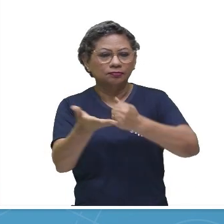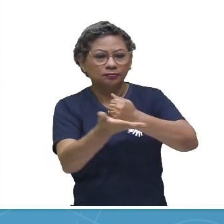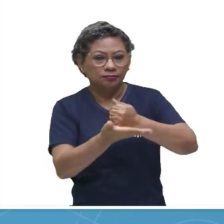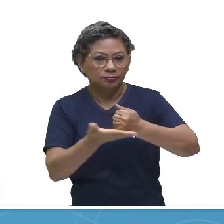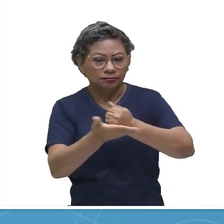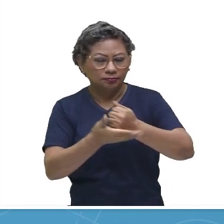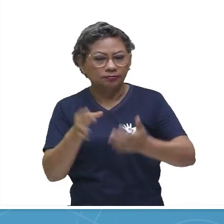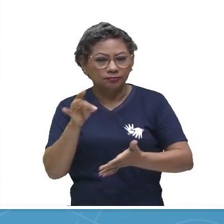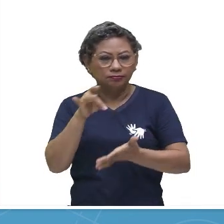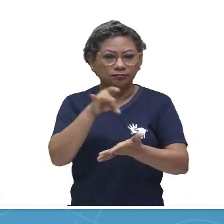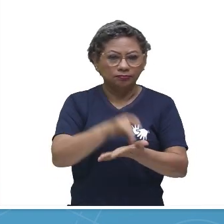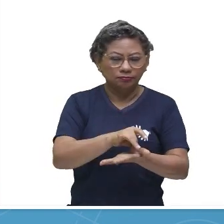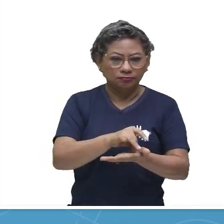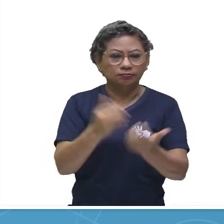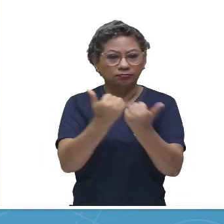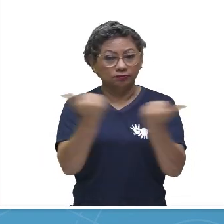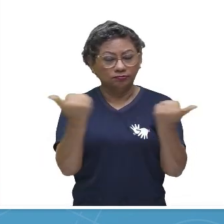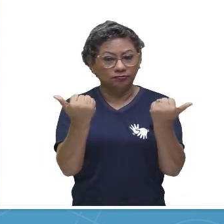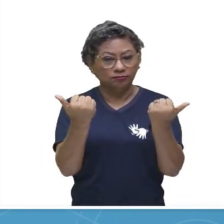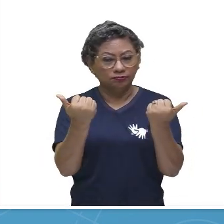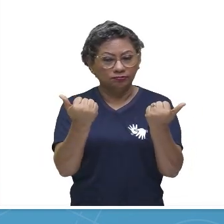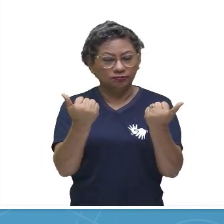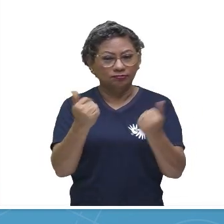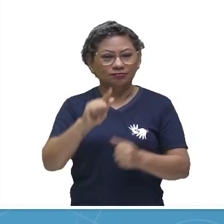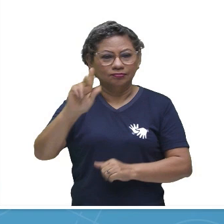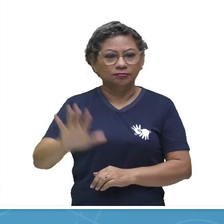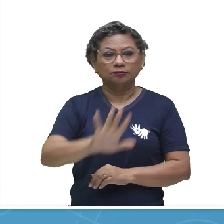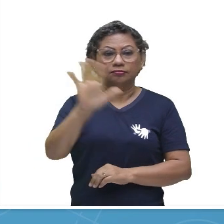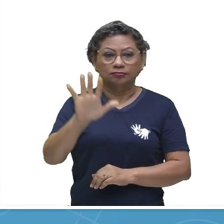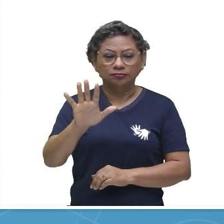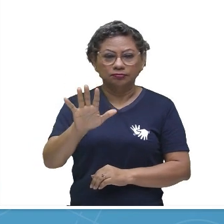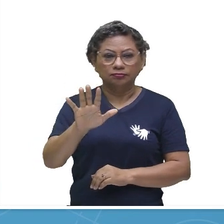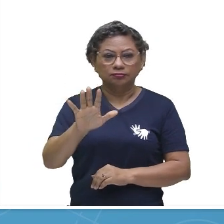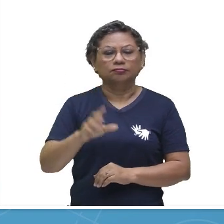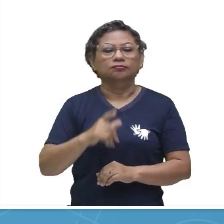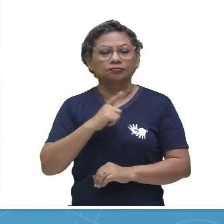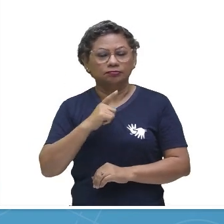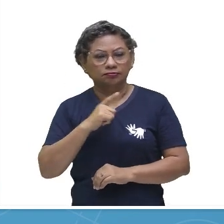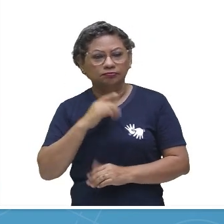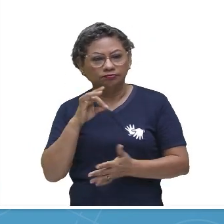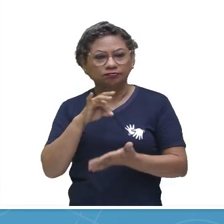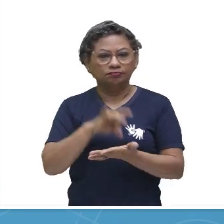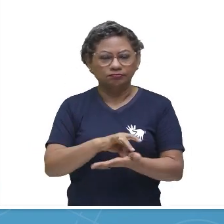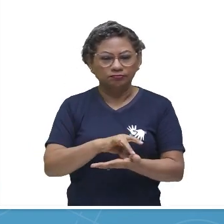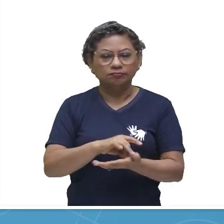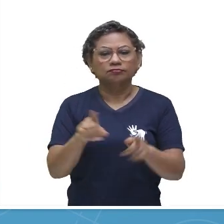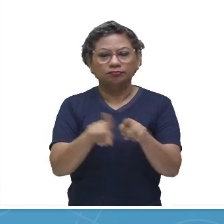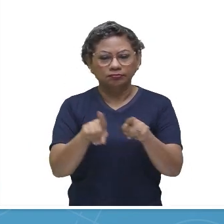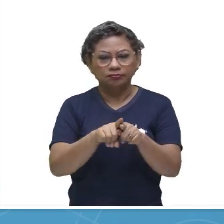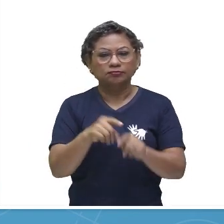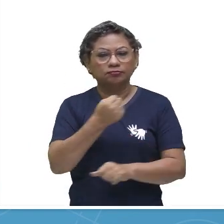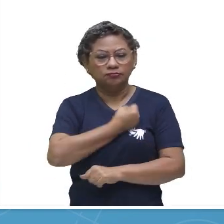números reais, os números inteiros, né, de modo geral, também será válido aqui para os números racionais. Então, eu